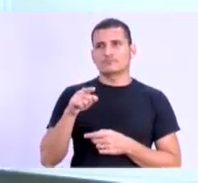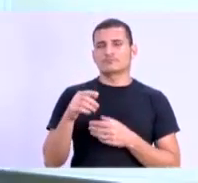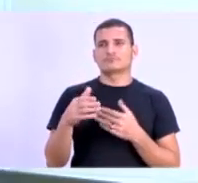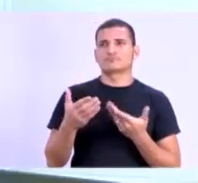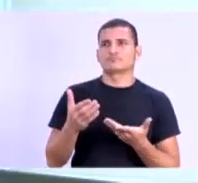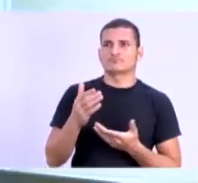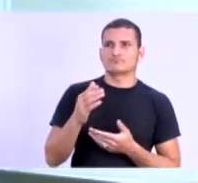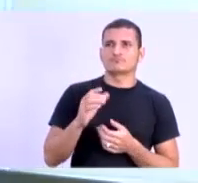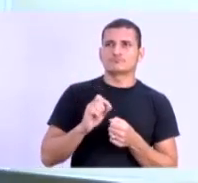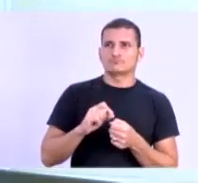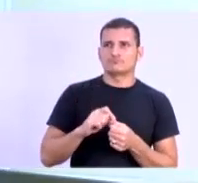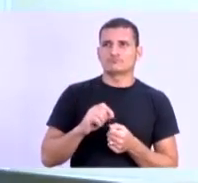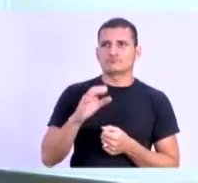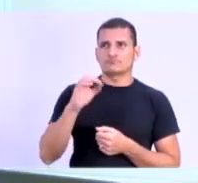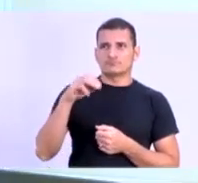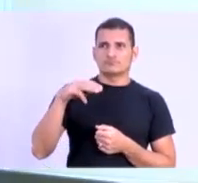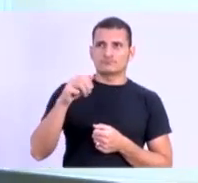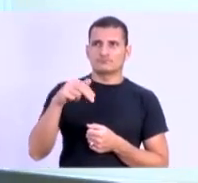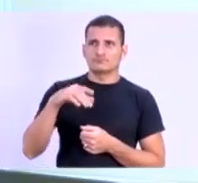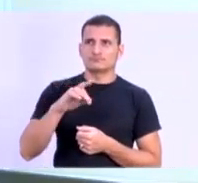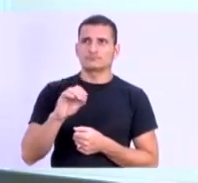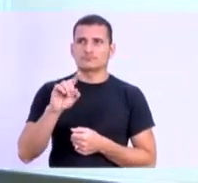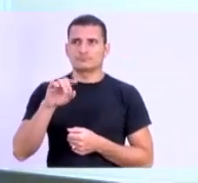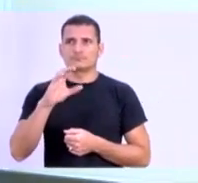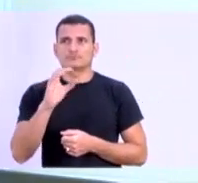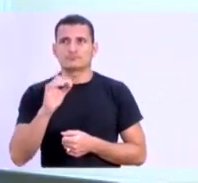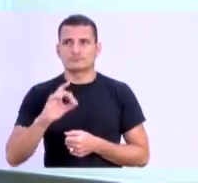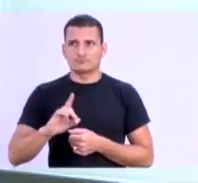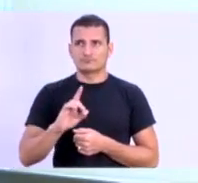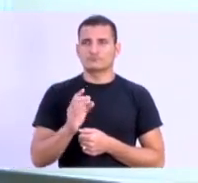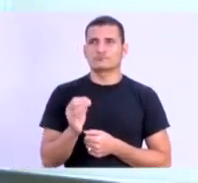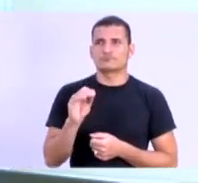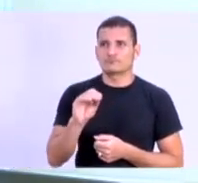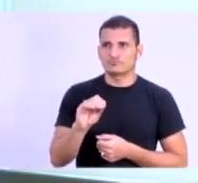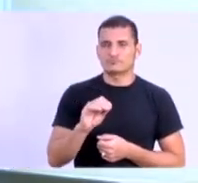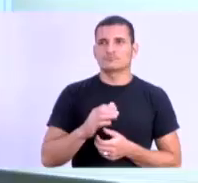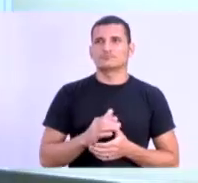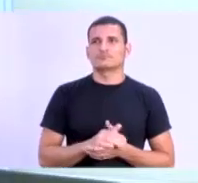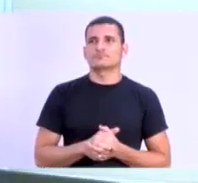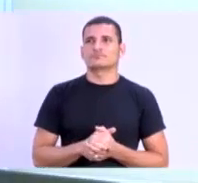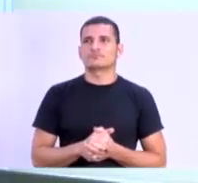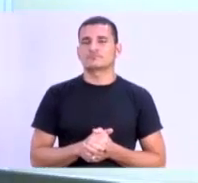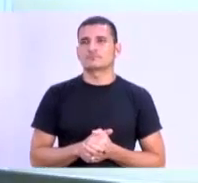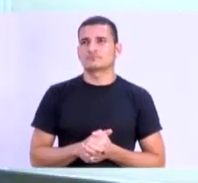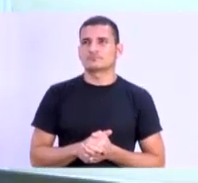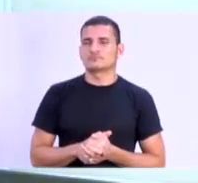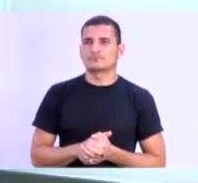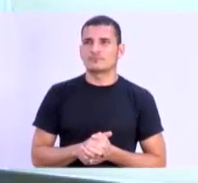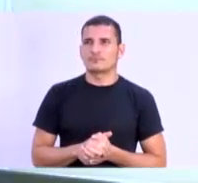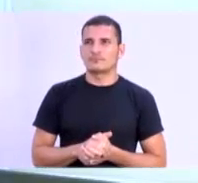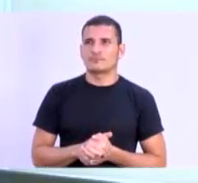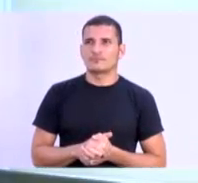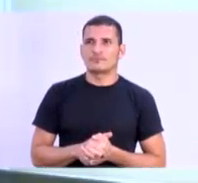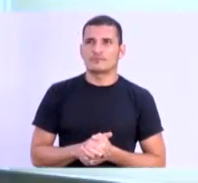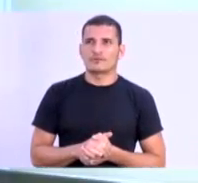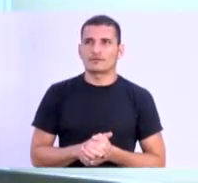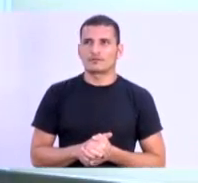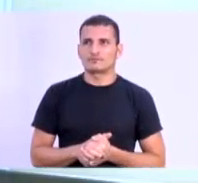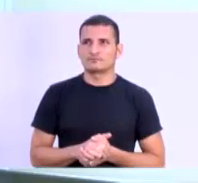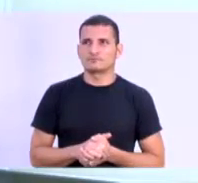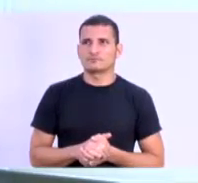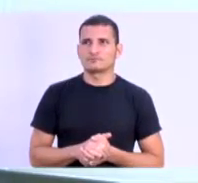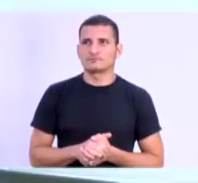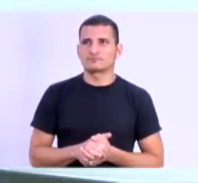comandos, né? Na verdade, é um código que a gente vai colocar lá dentro, é um programinha que nós vamos colocar lá. É ali que a gente define justamente a ação que o método